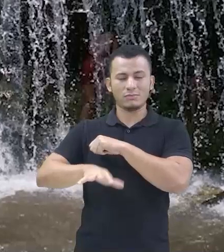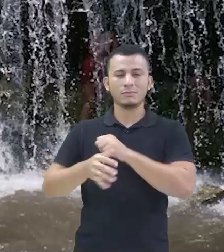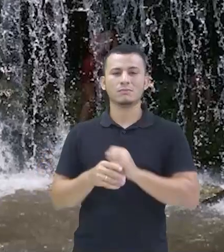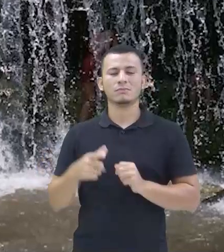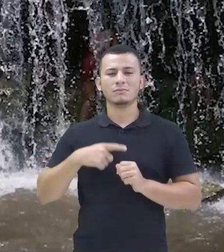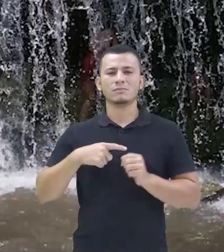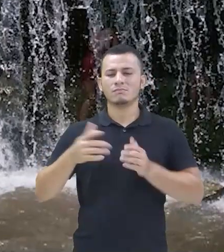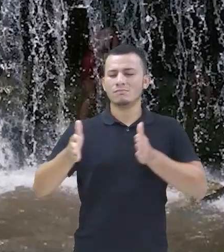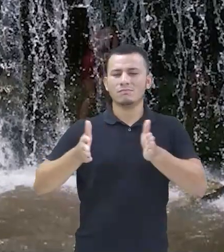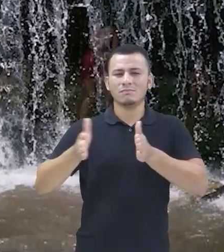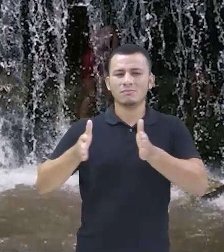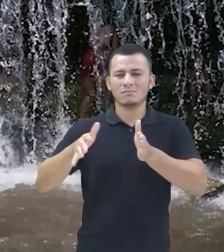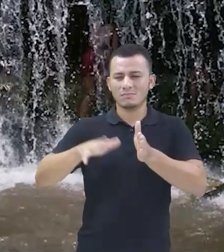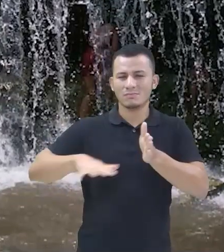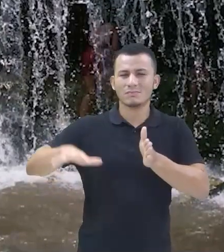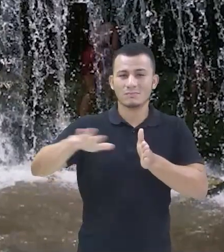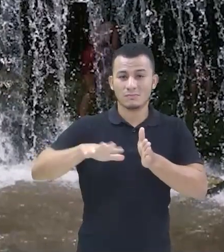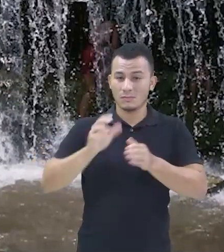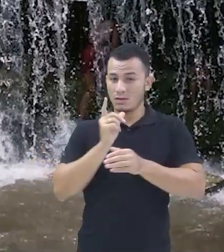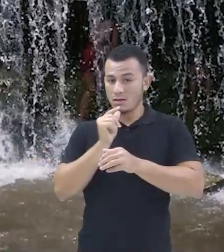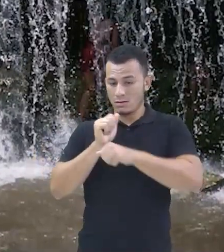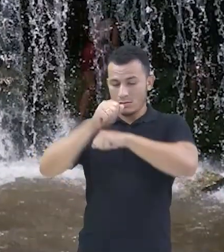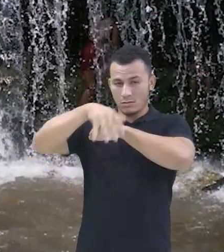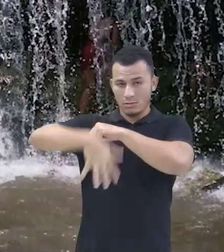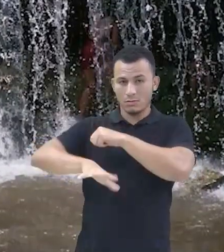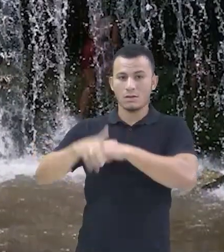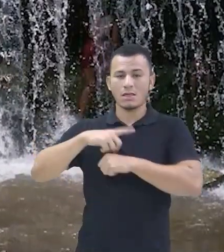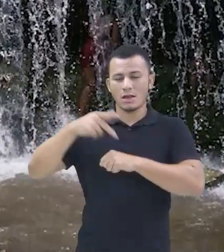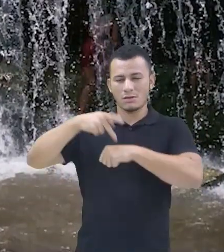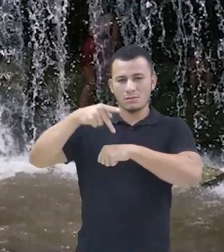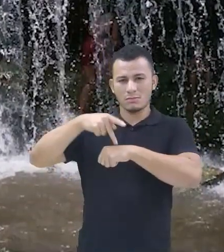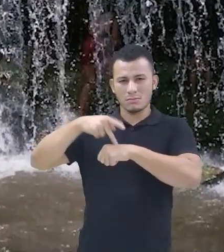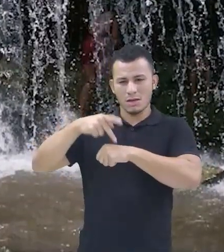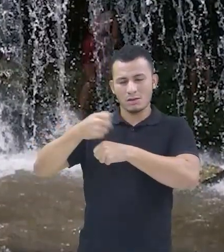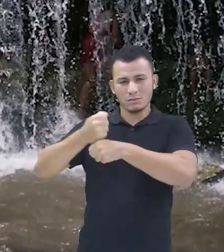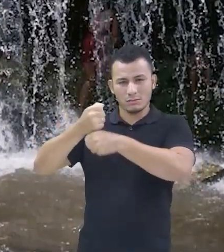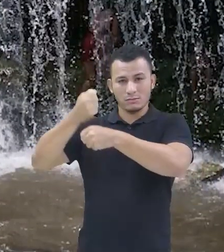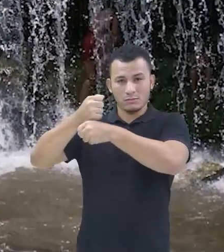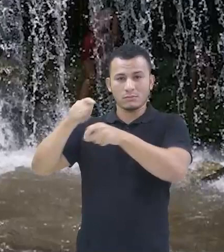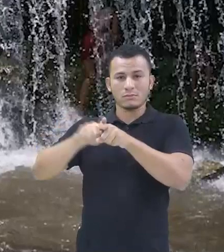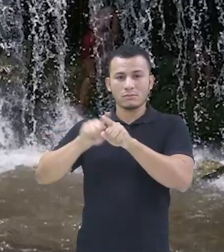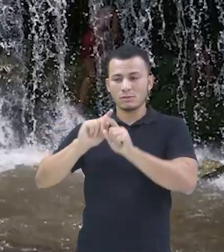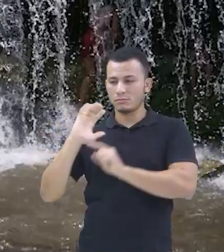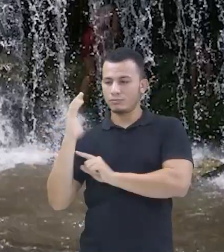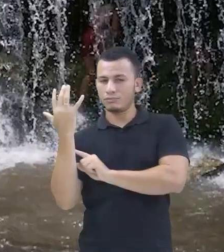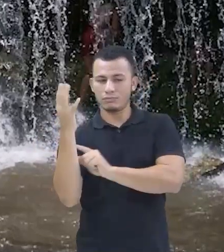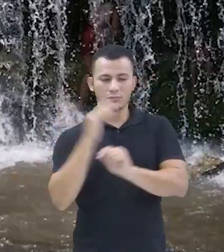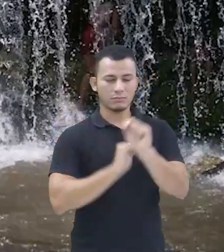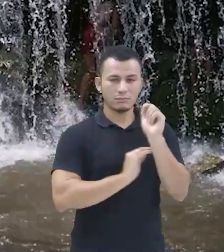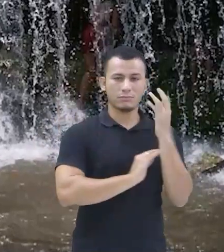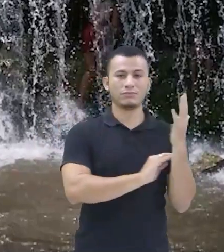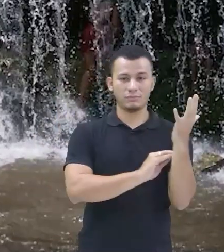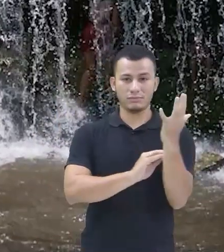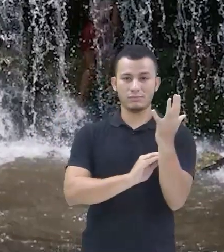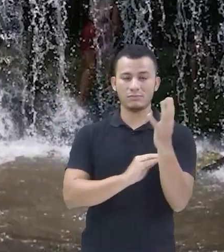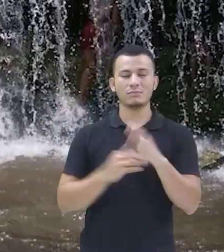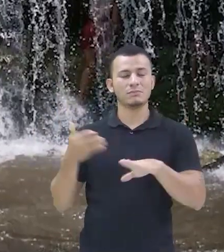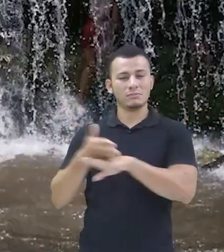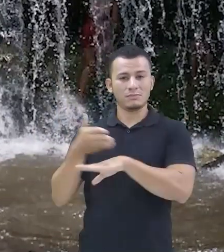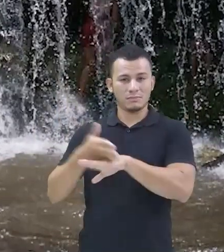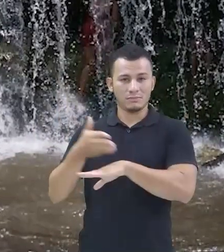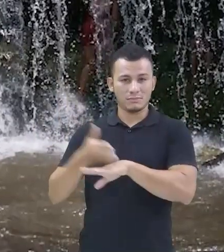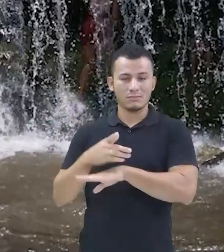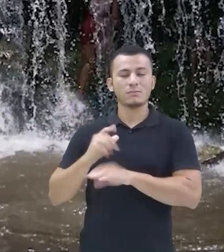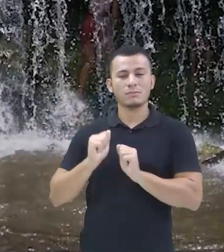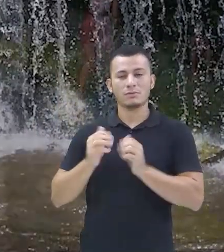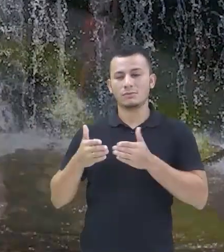num pequeno afluente. A cachoeira é formada por rochas sedimentares e cercada por vegetação abundante, e o acesso é feito por